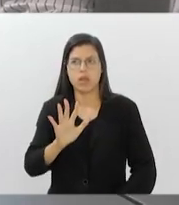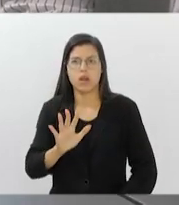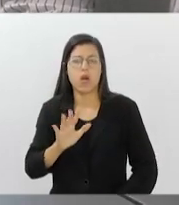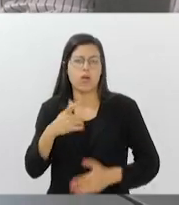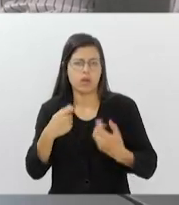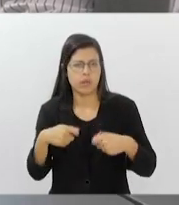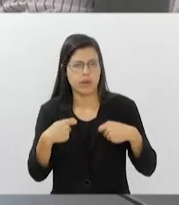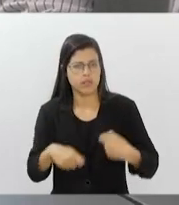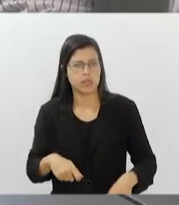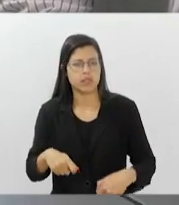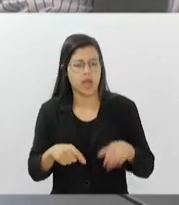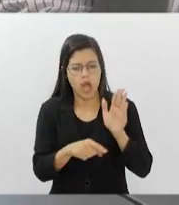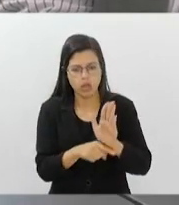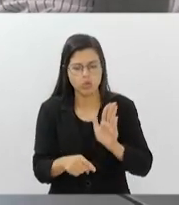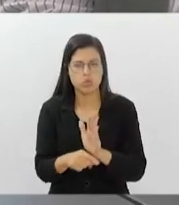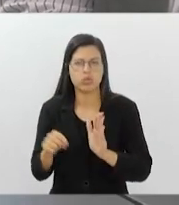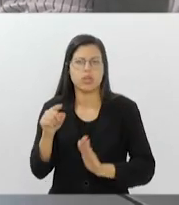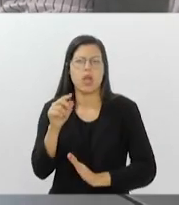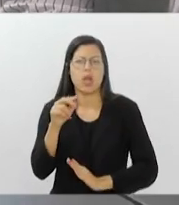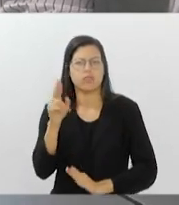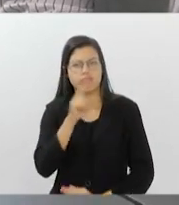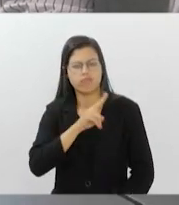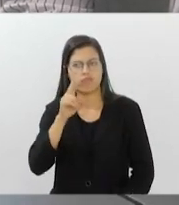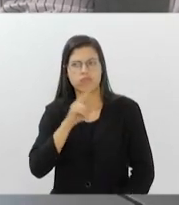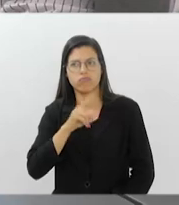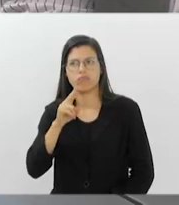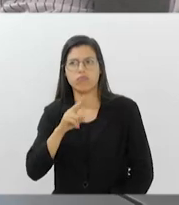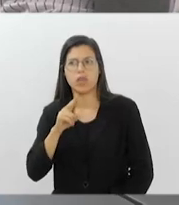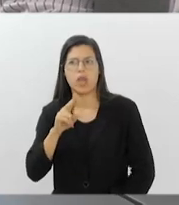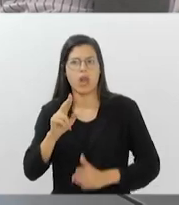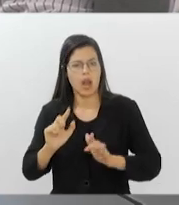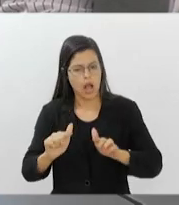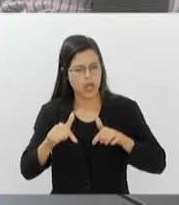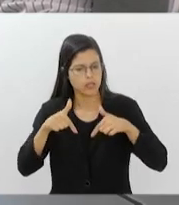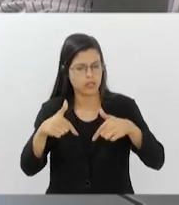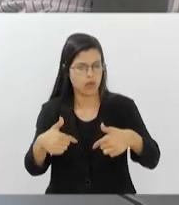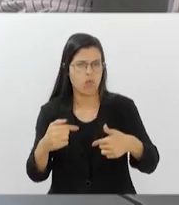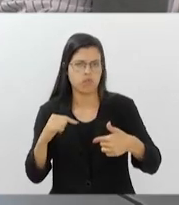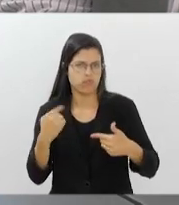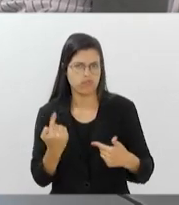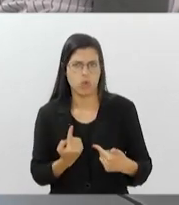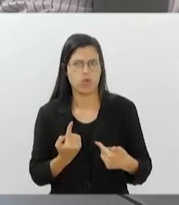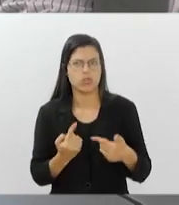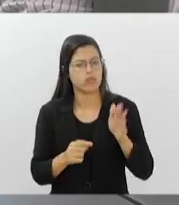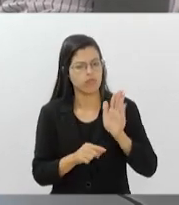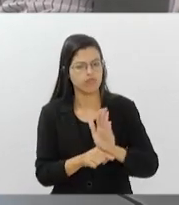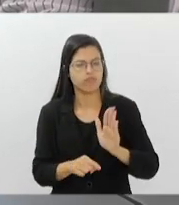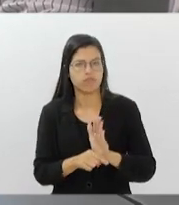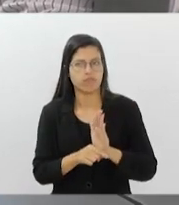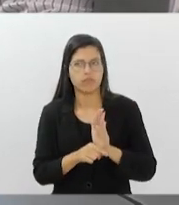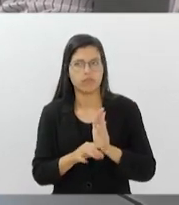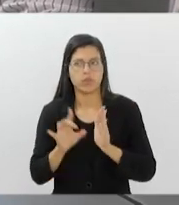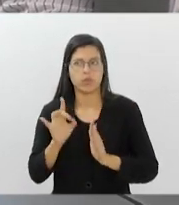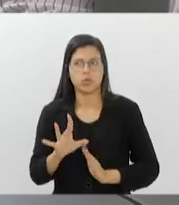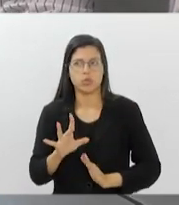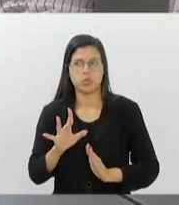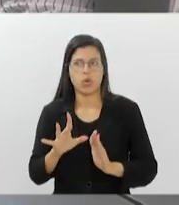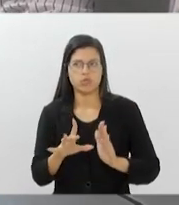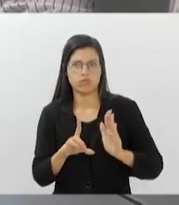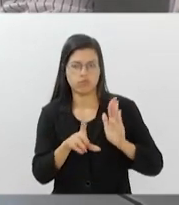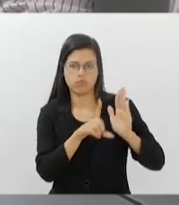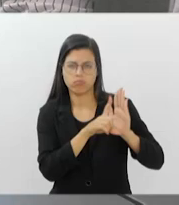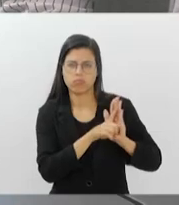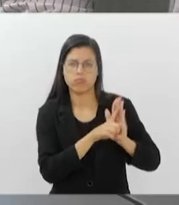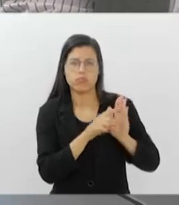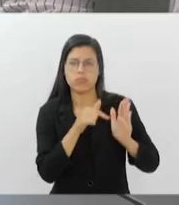crime e é dever de cautela, dever de agir, dever de prudência, enfim. Só está sacramentando uma conduta no âmbito do Estado do Rio